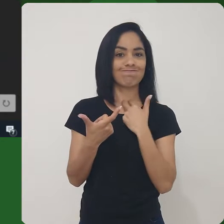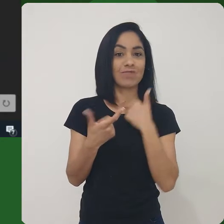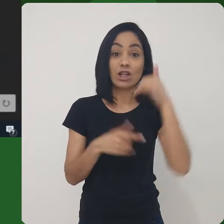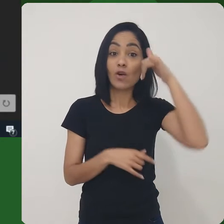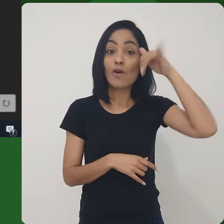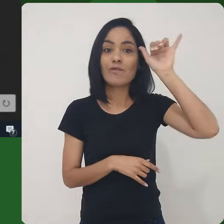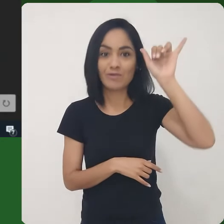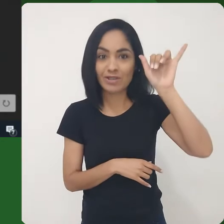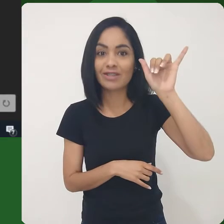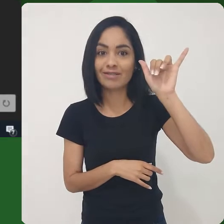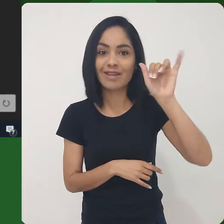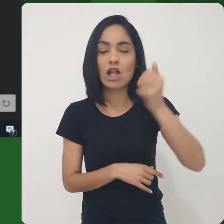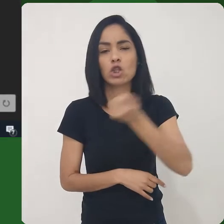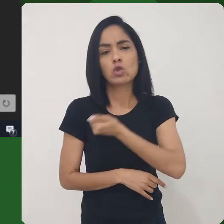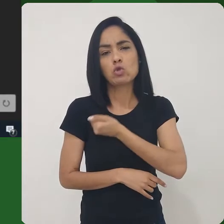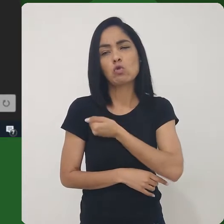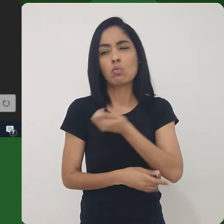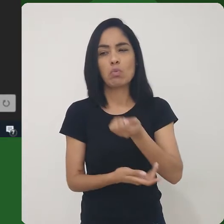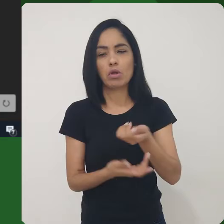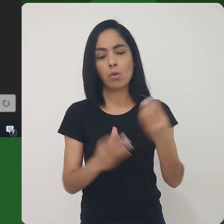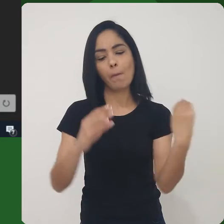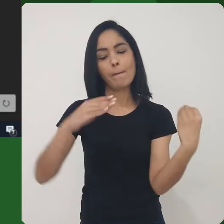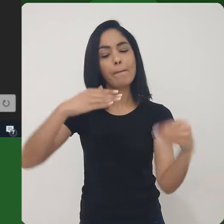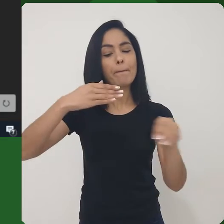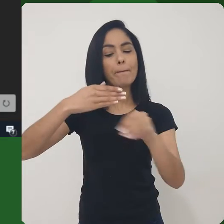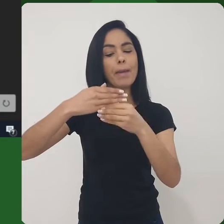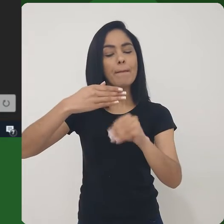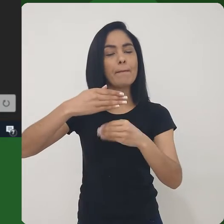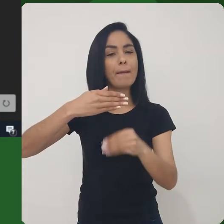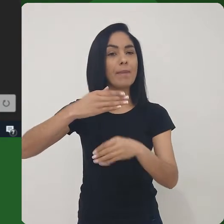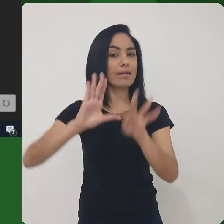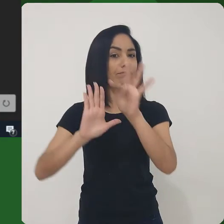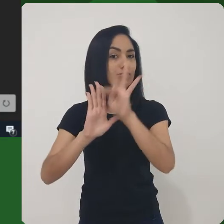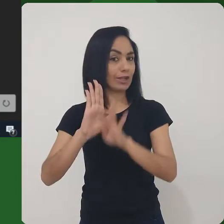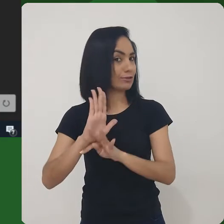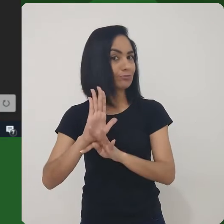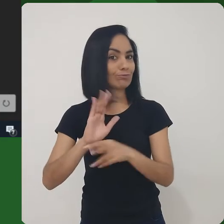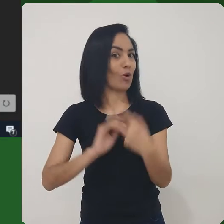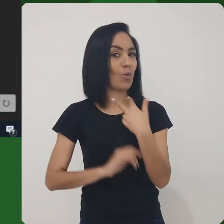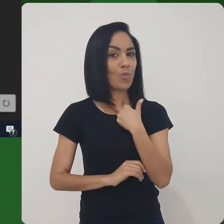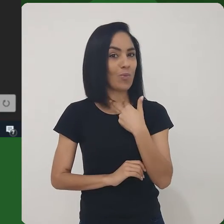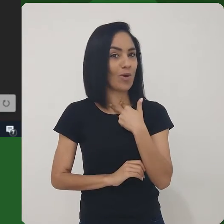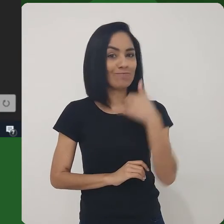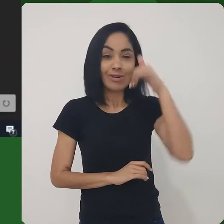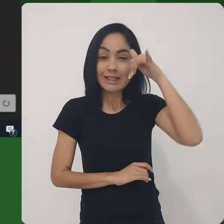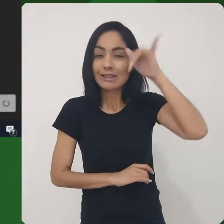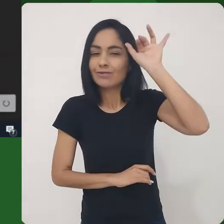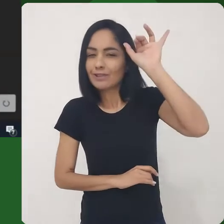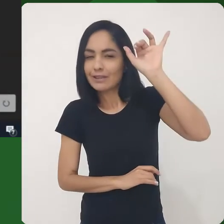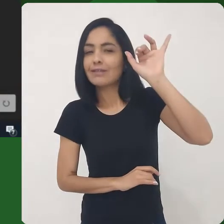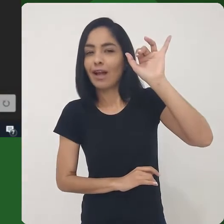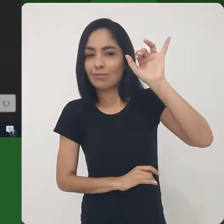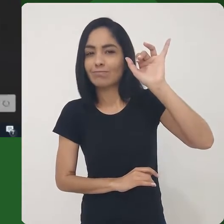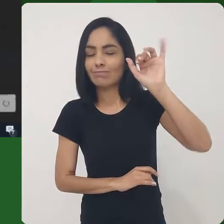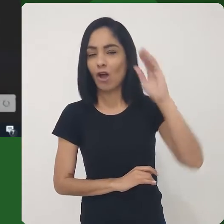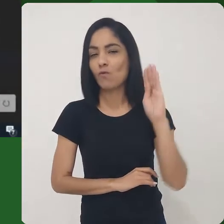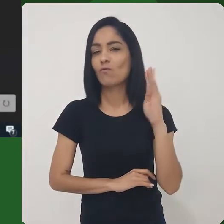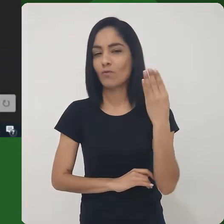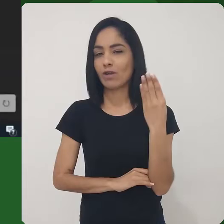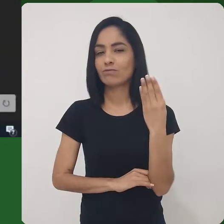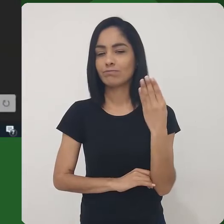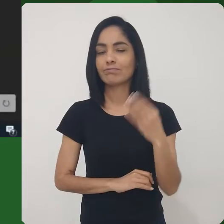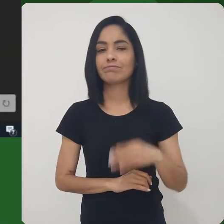palavras, números a mais no texto, né? Então, é para evitar qualquer tipo